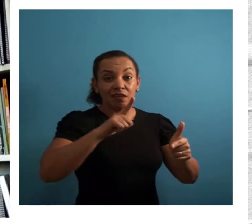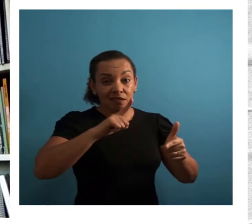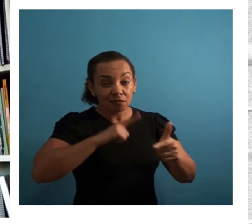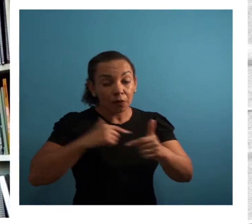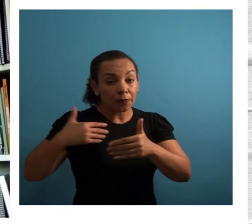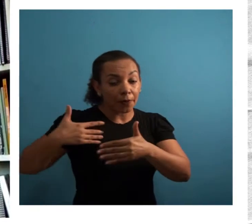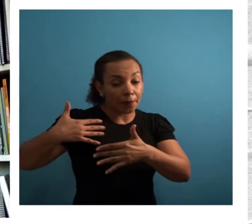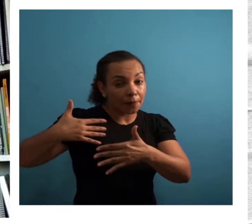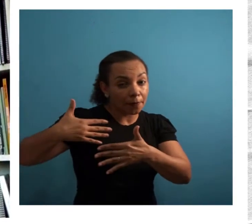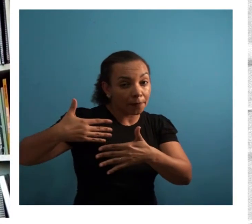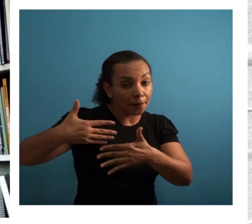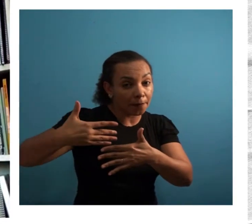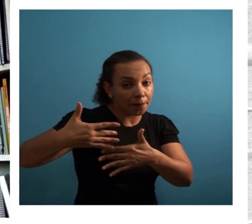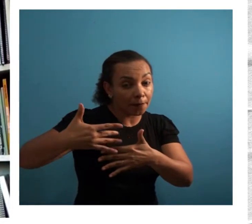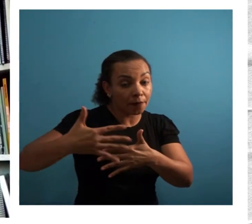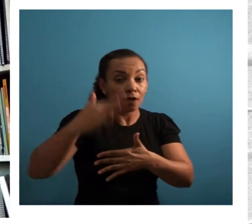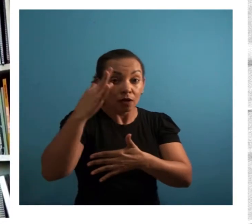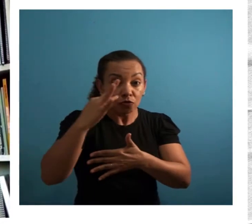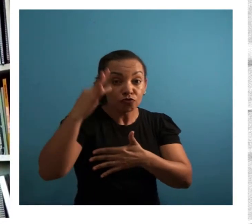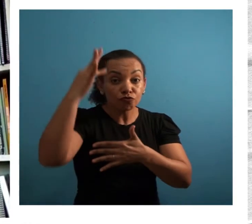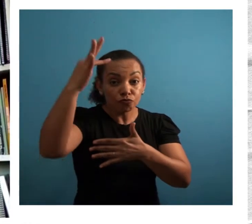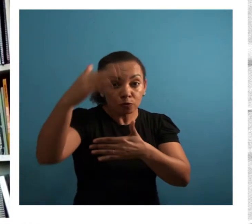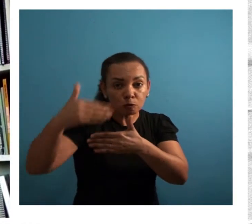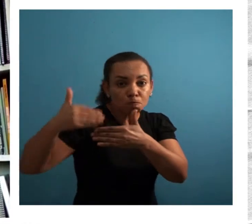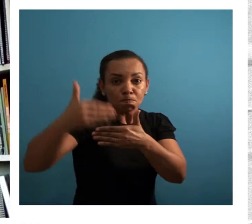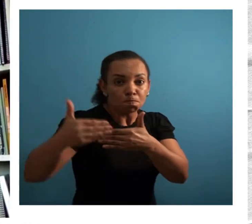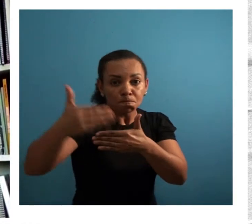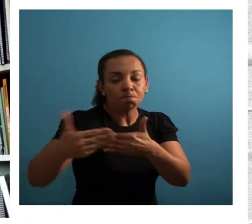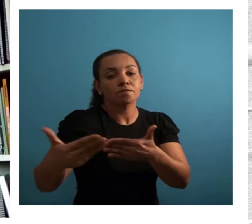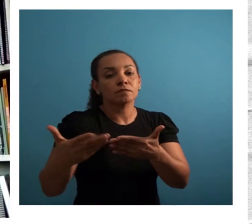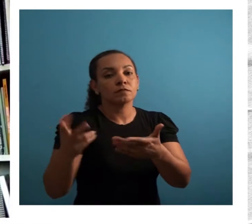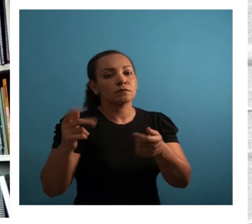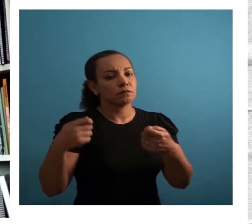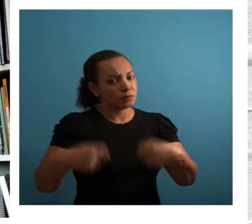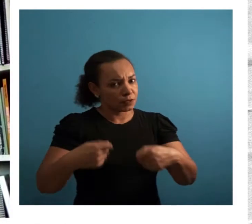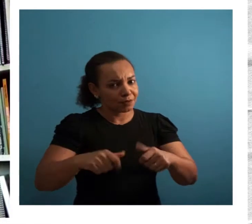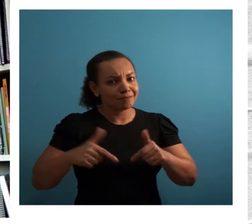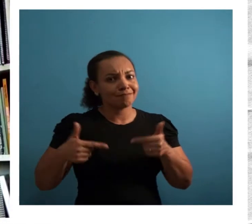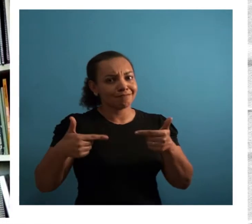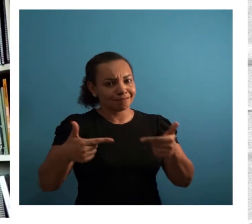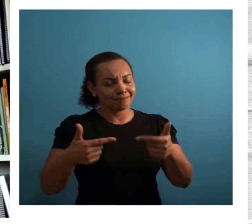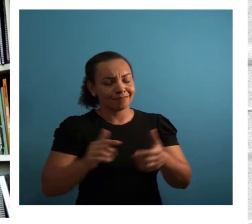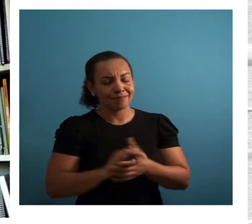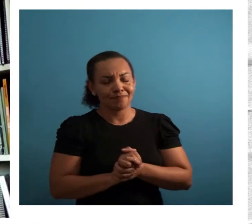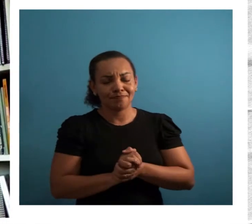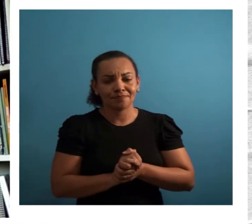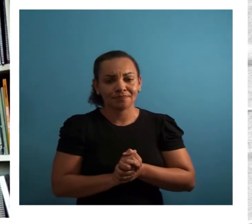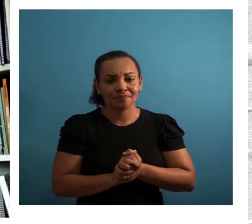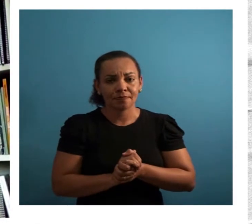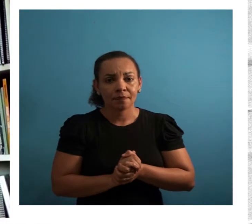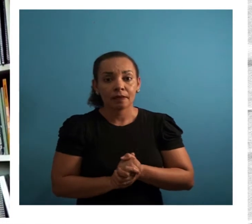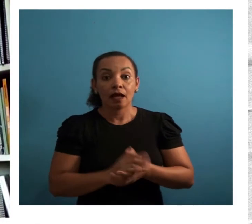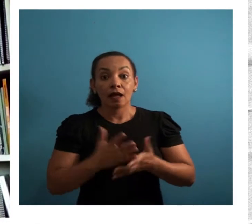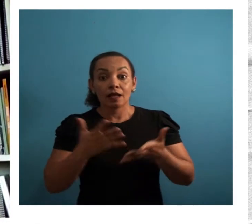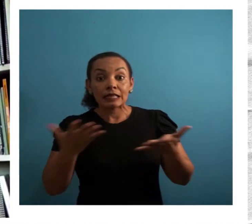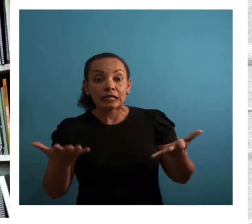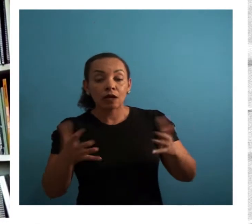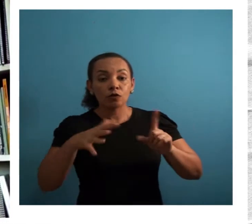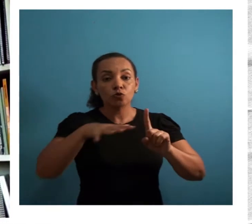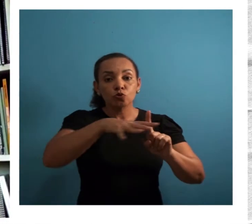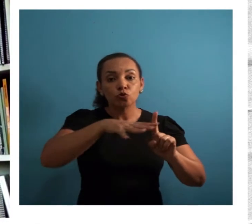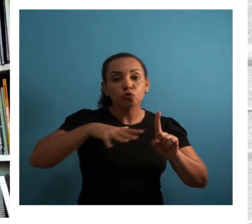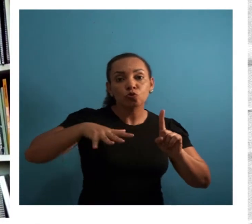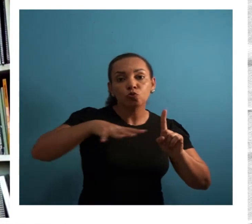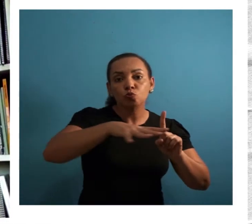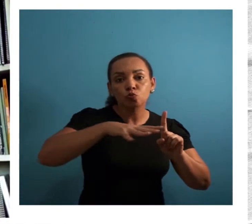esses movimentos se pretendem continuar a frente ou seja e os movimentos